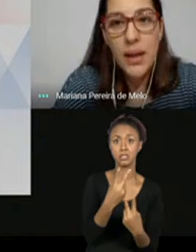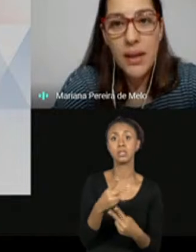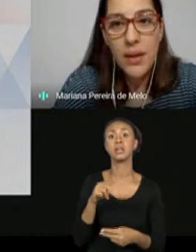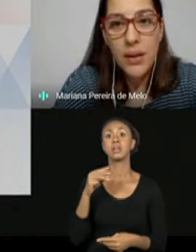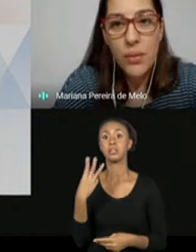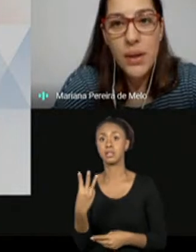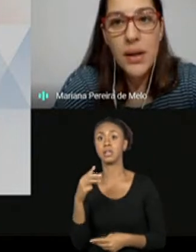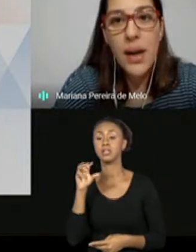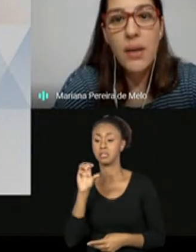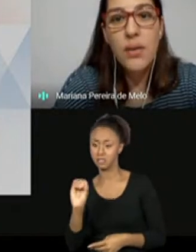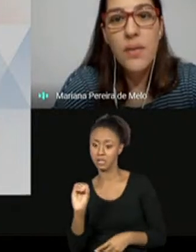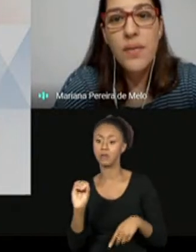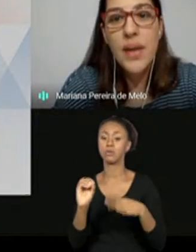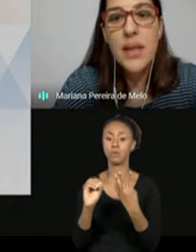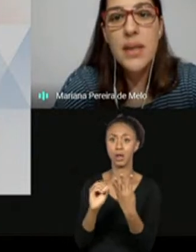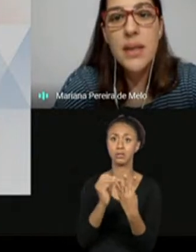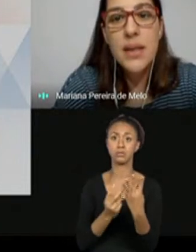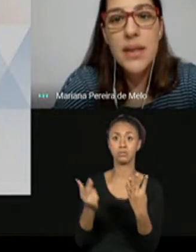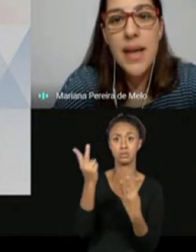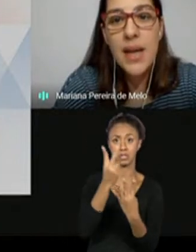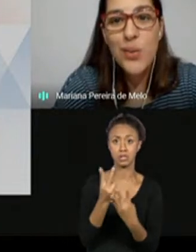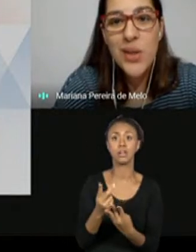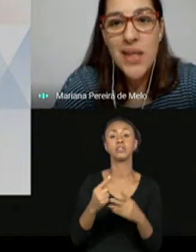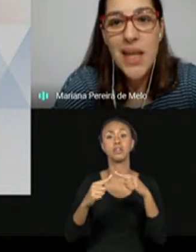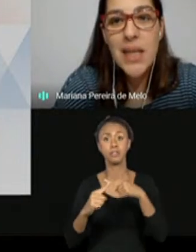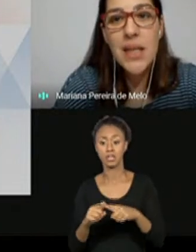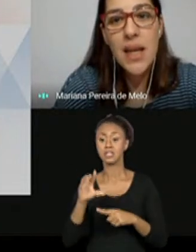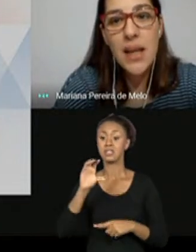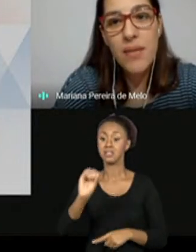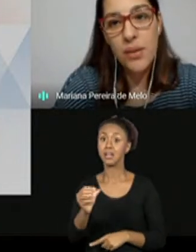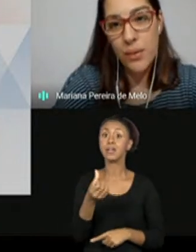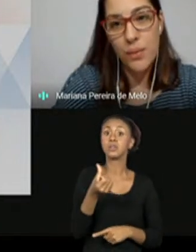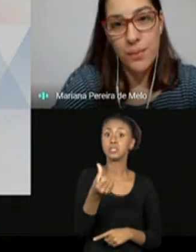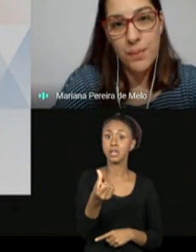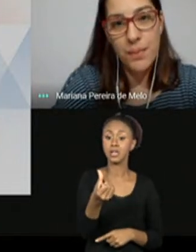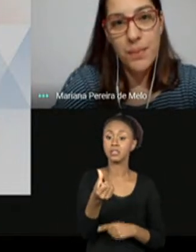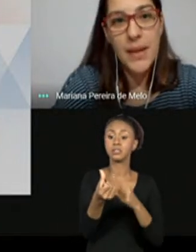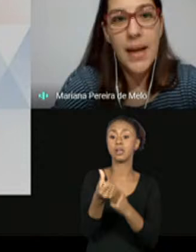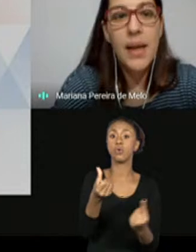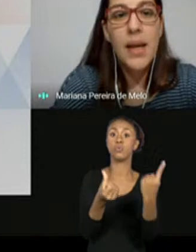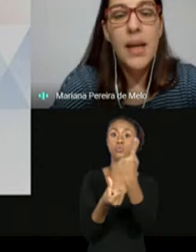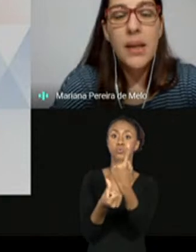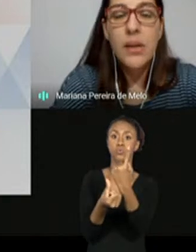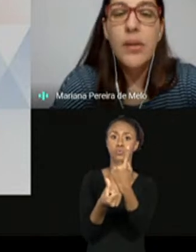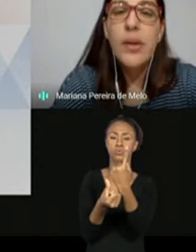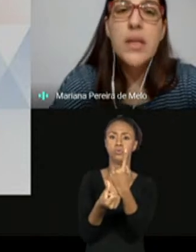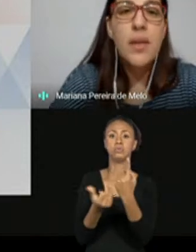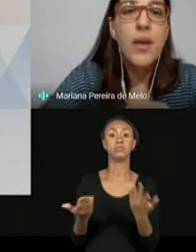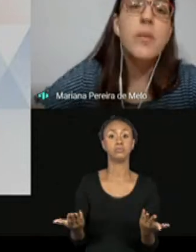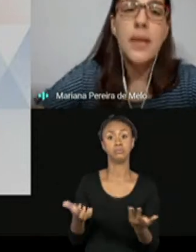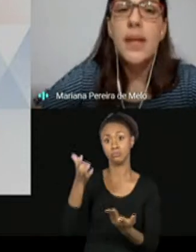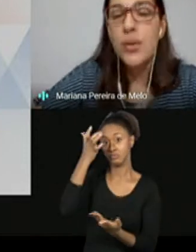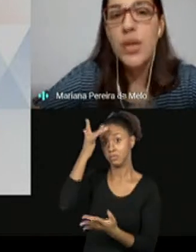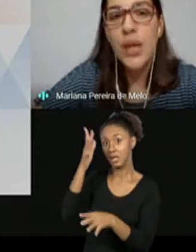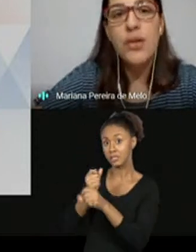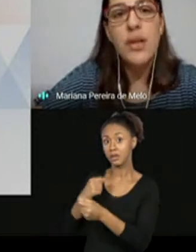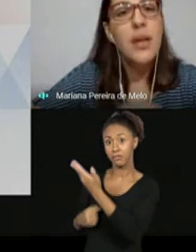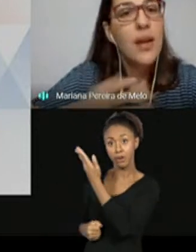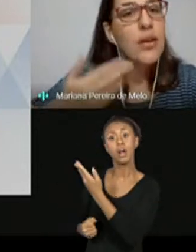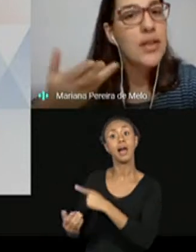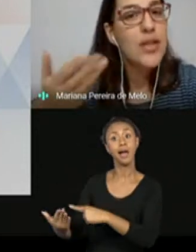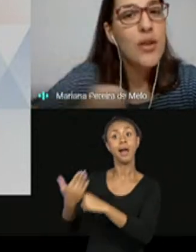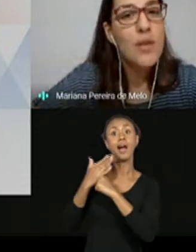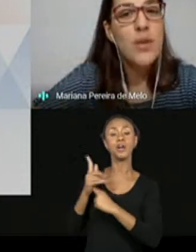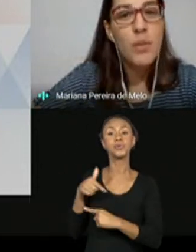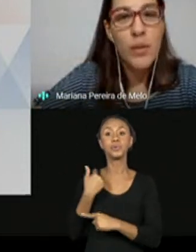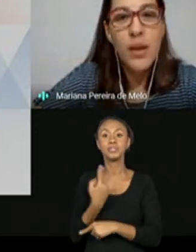0,4 elevado ao quadrado vezes 0,6 elevado a 1, tá? Então, essa fórmula aí ajuda a gente e é